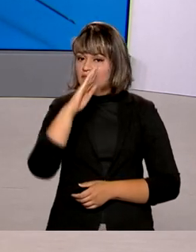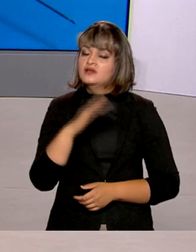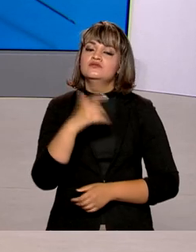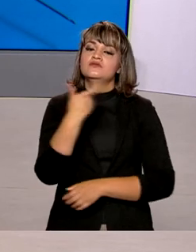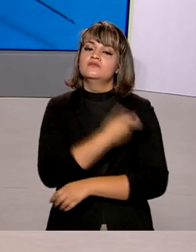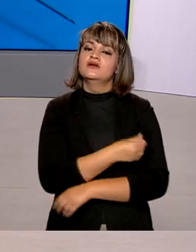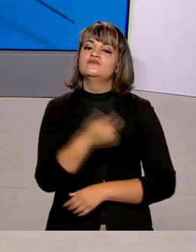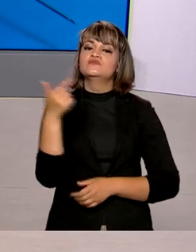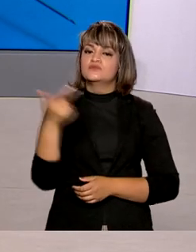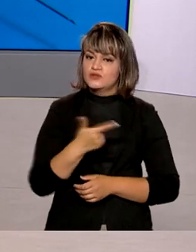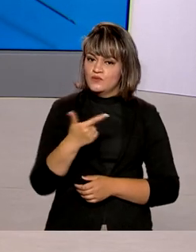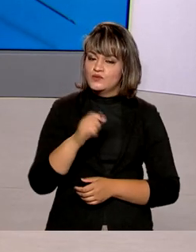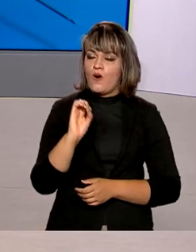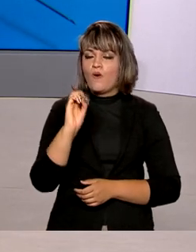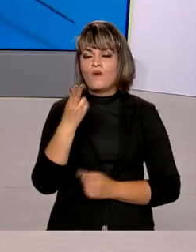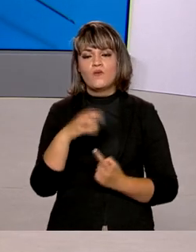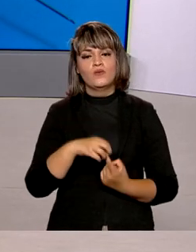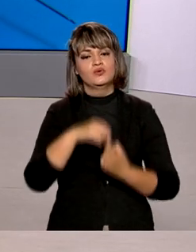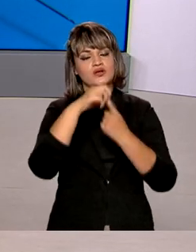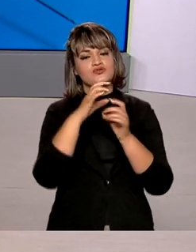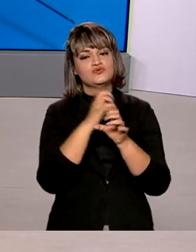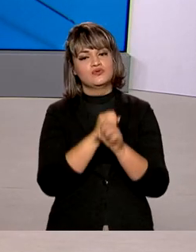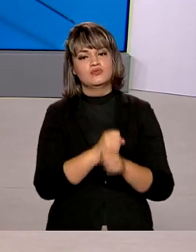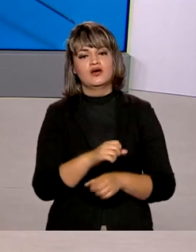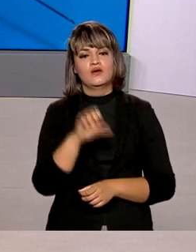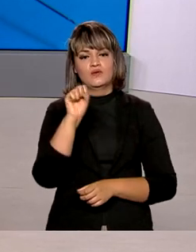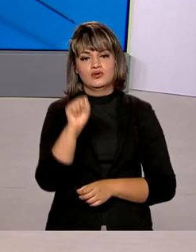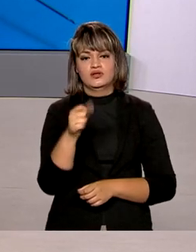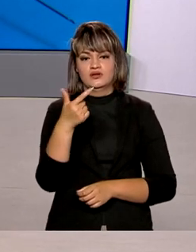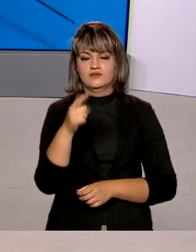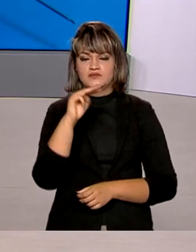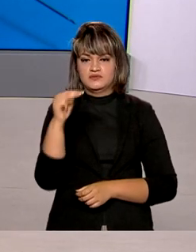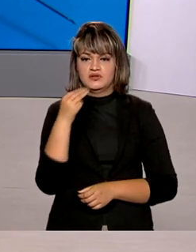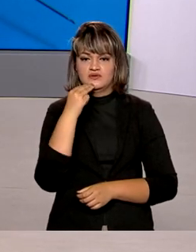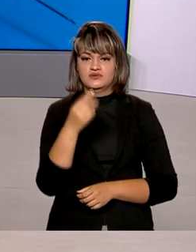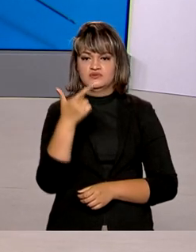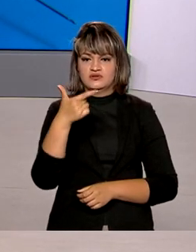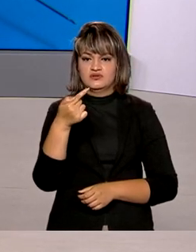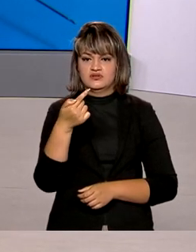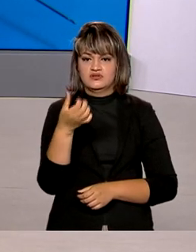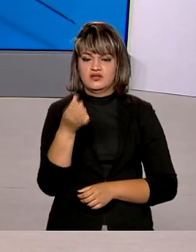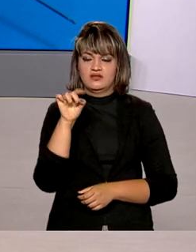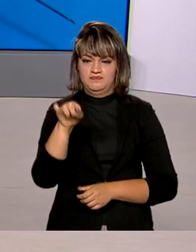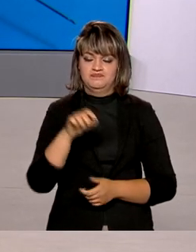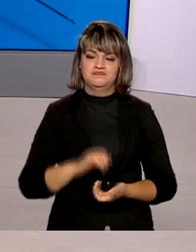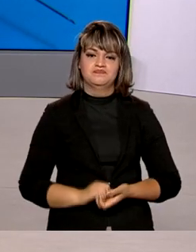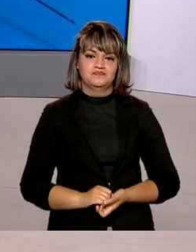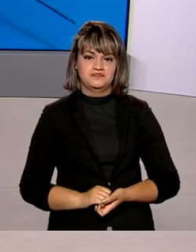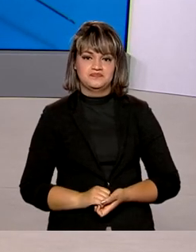que tomaram a segunda dose ou a dose única é de 82 milhões 276